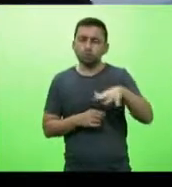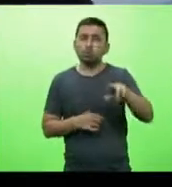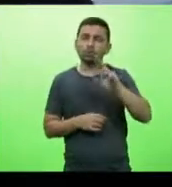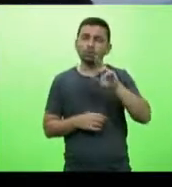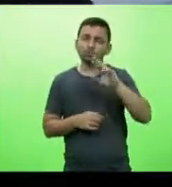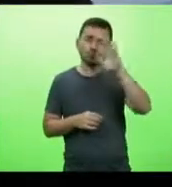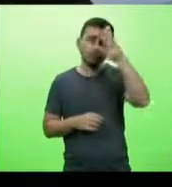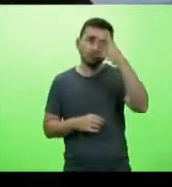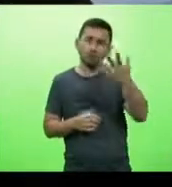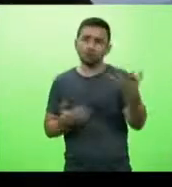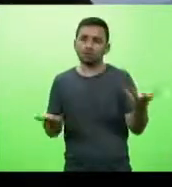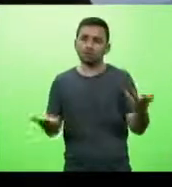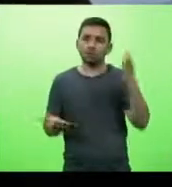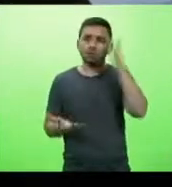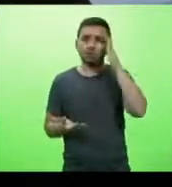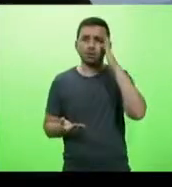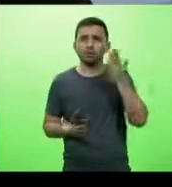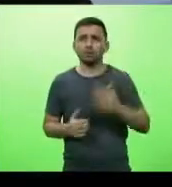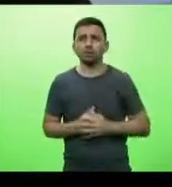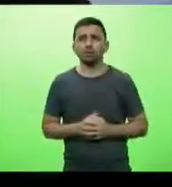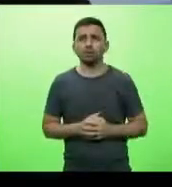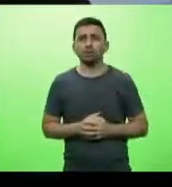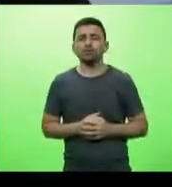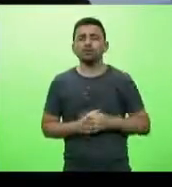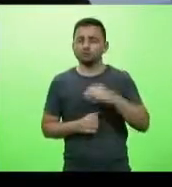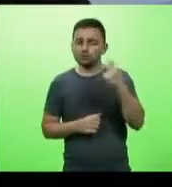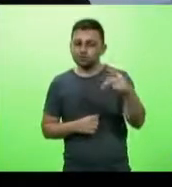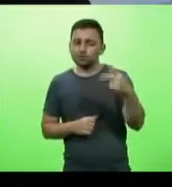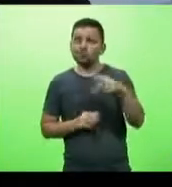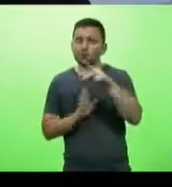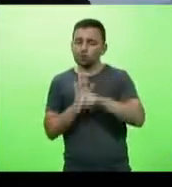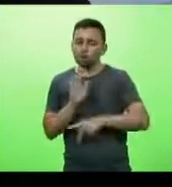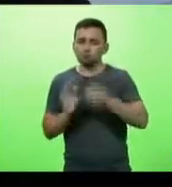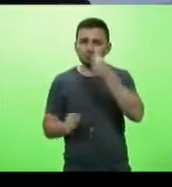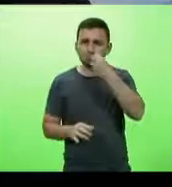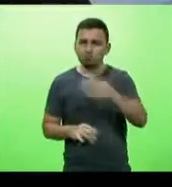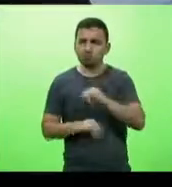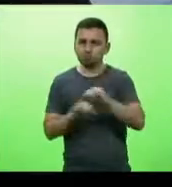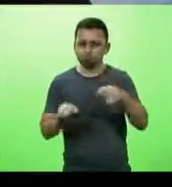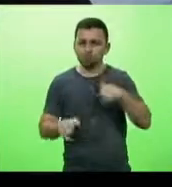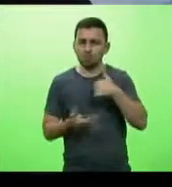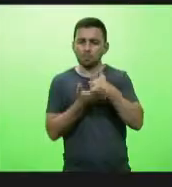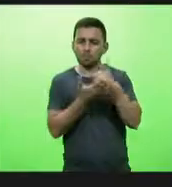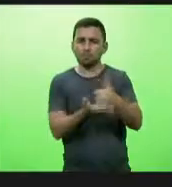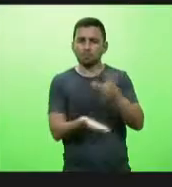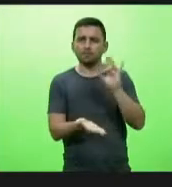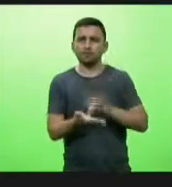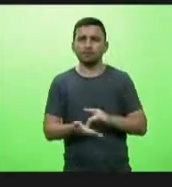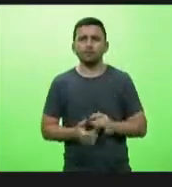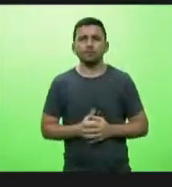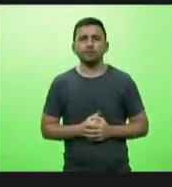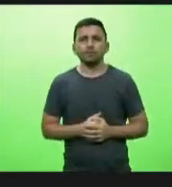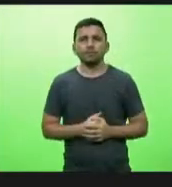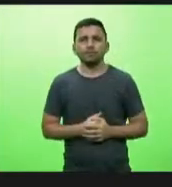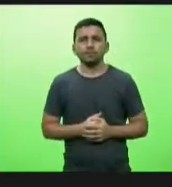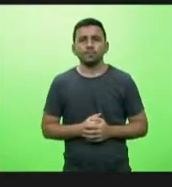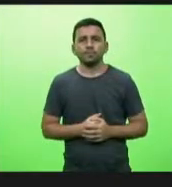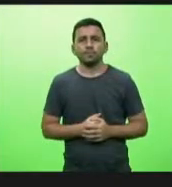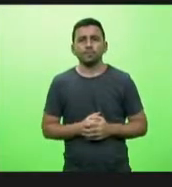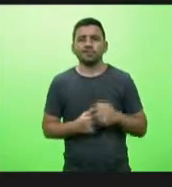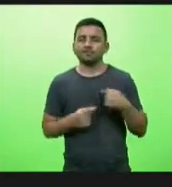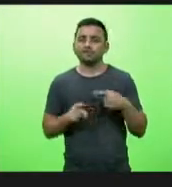também esse respaldo. Mas o seu projeto é de grande magnitude e conta com o meu apoio. Quero parabenizar, de uma parte